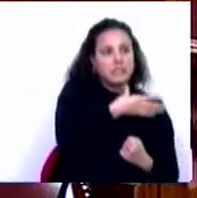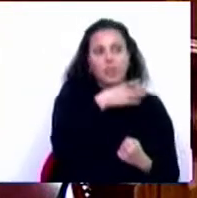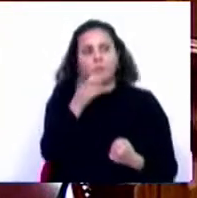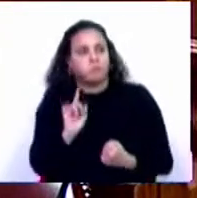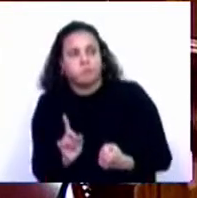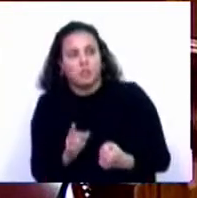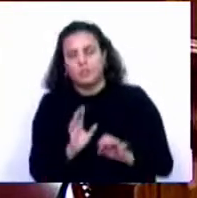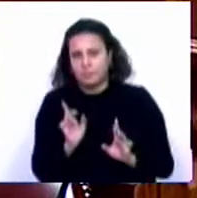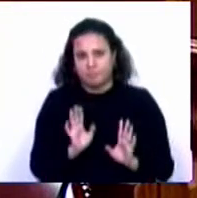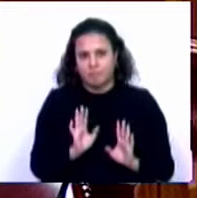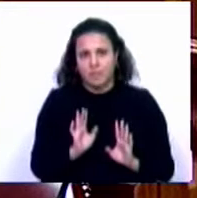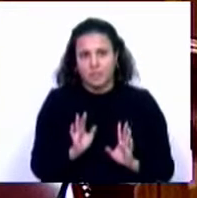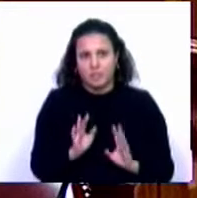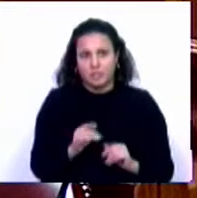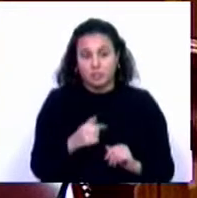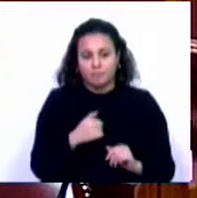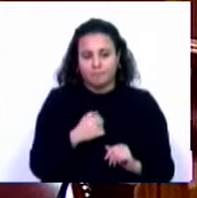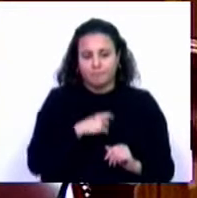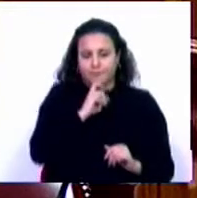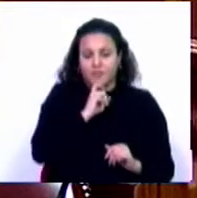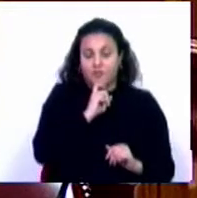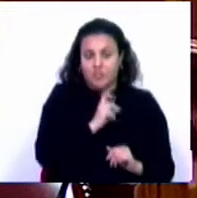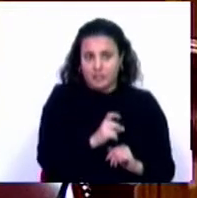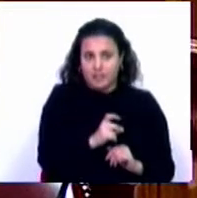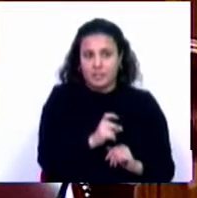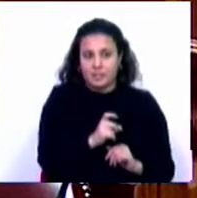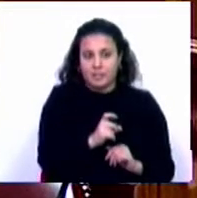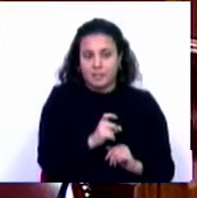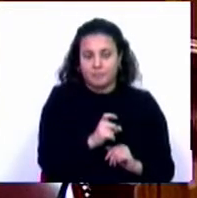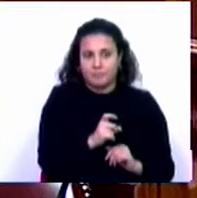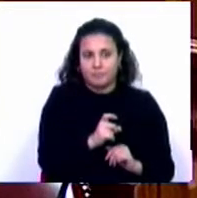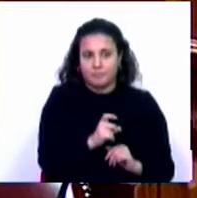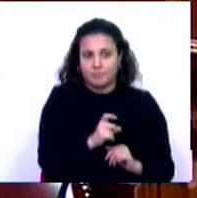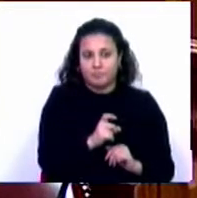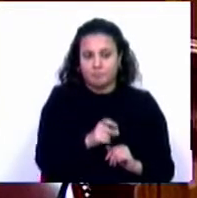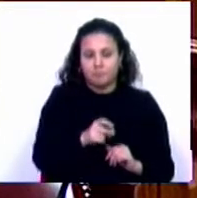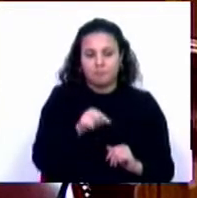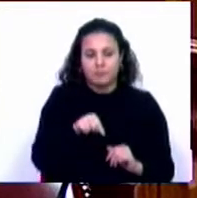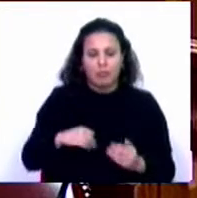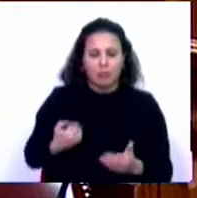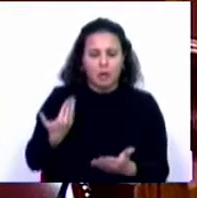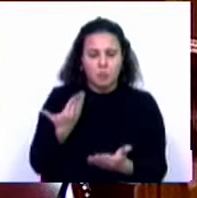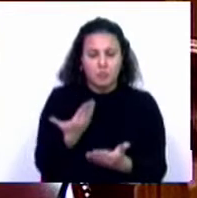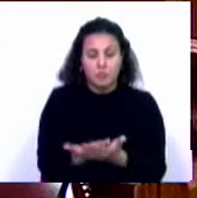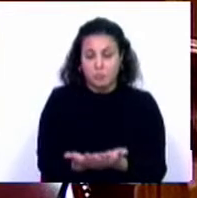O Conselho alerta a Assembleia da República para que a solução proposta